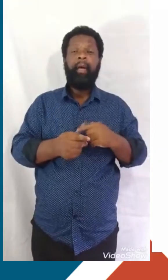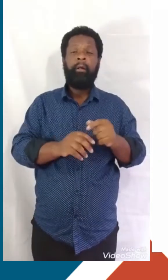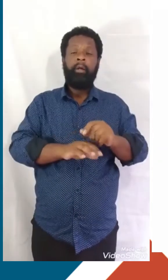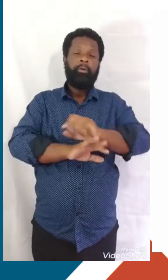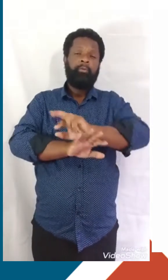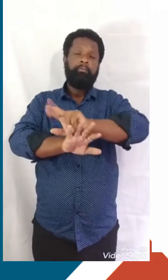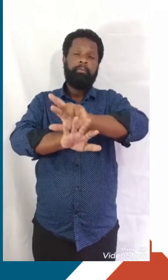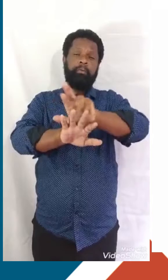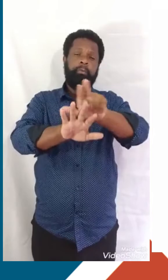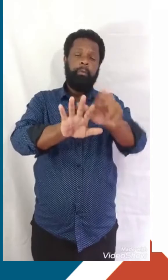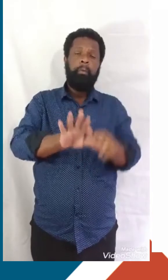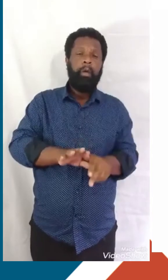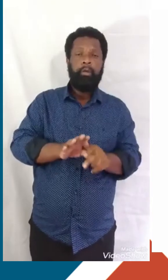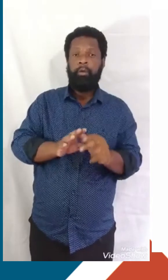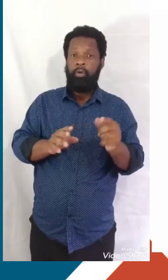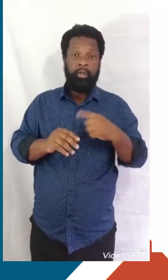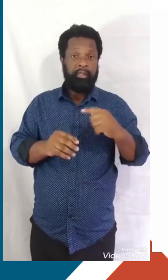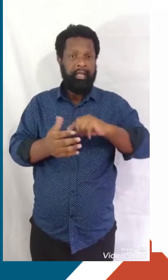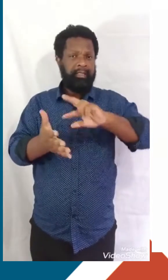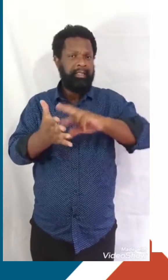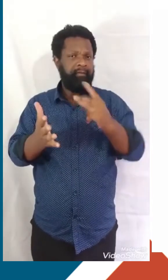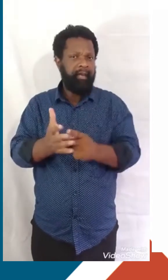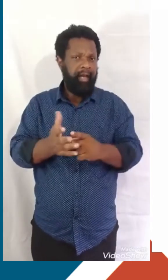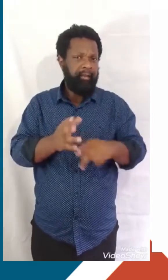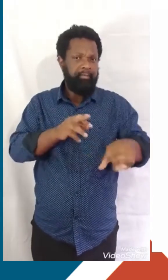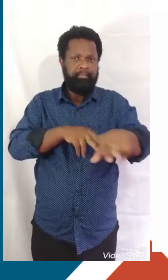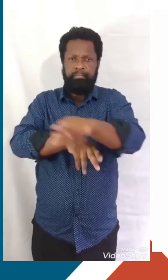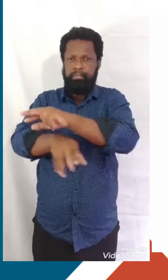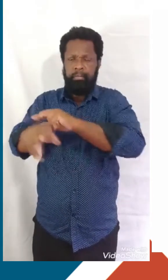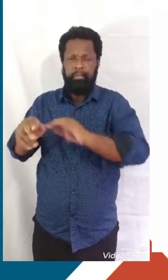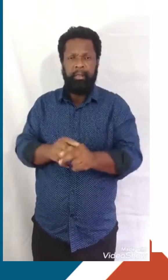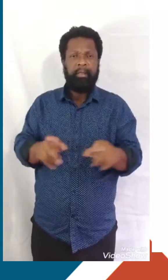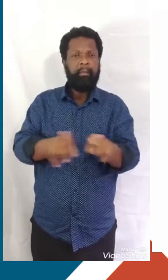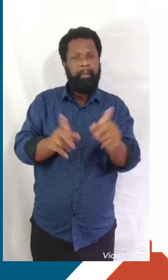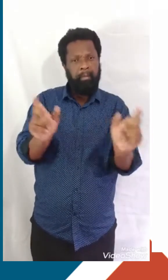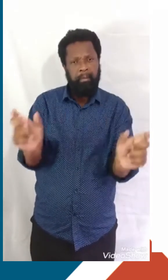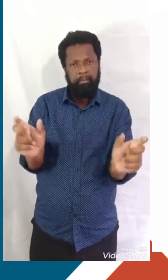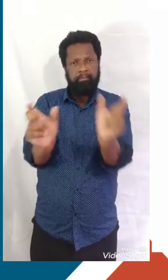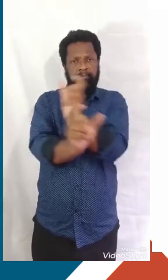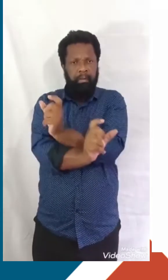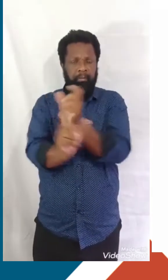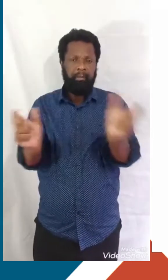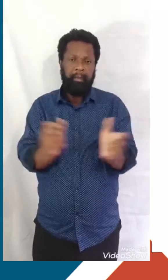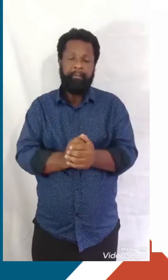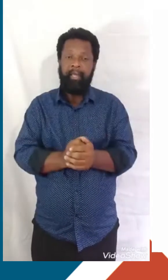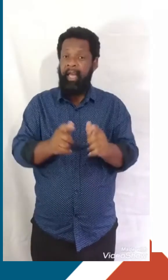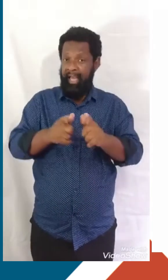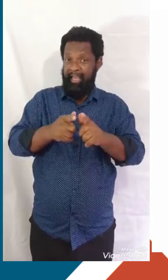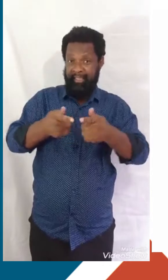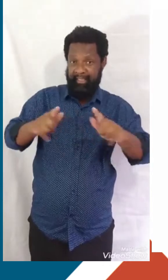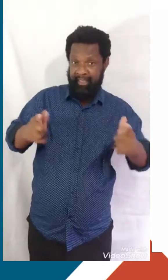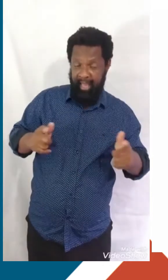uma multiplicidade de sentidos e trocadilhos. Inovação no aspecto